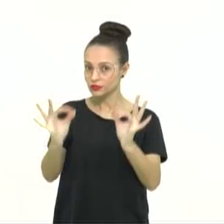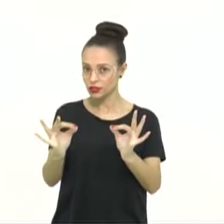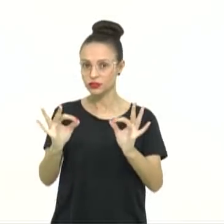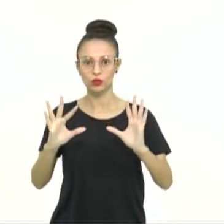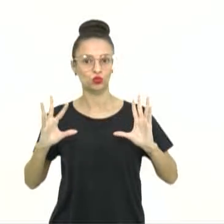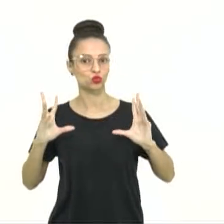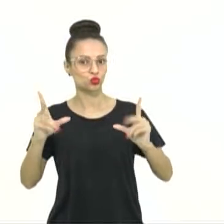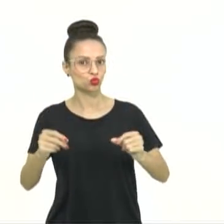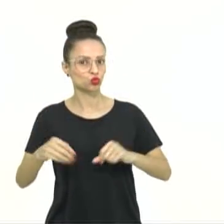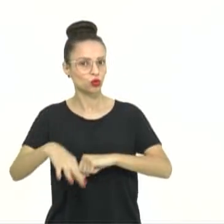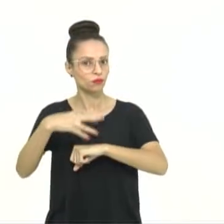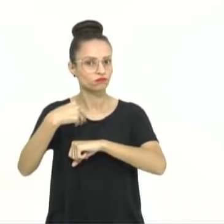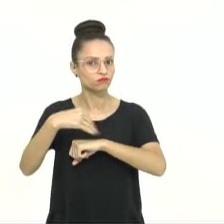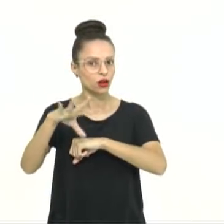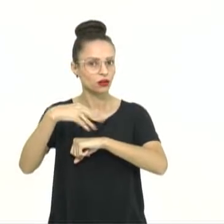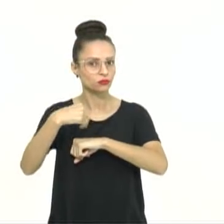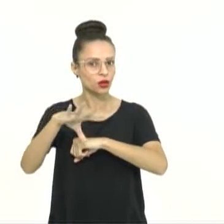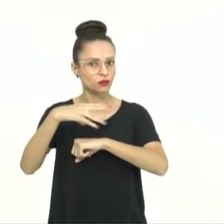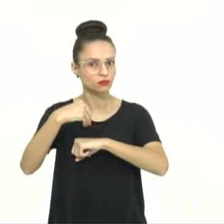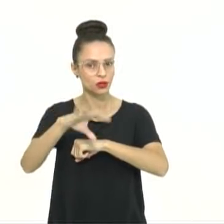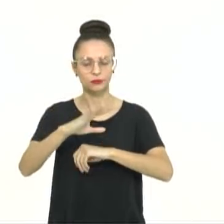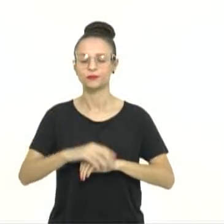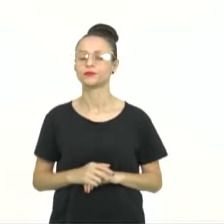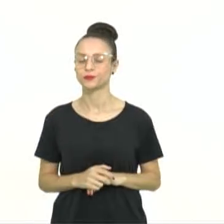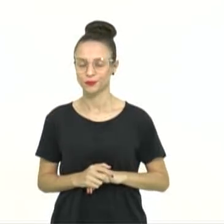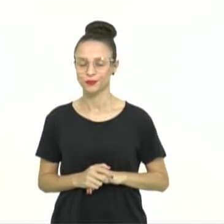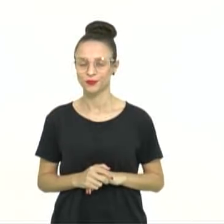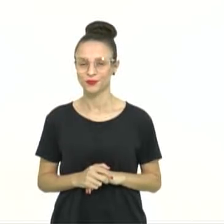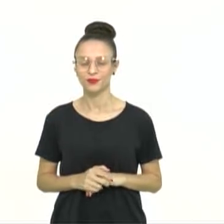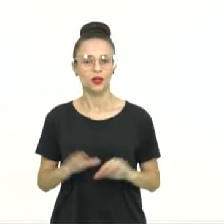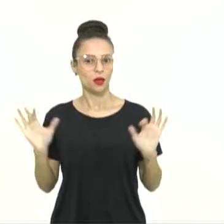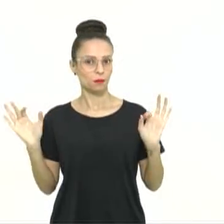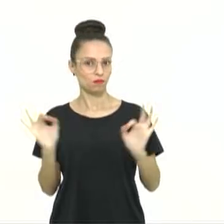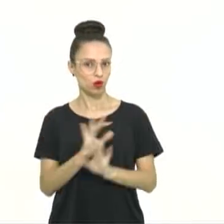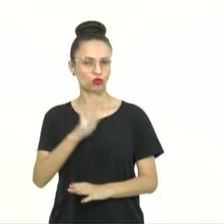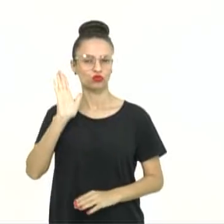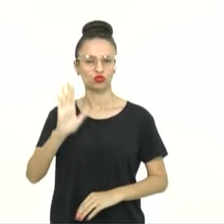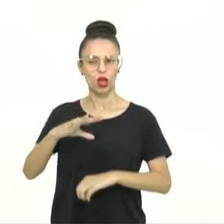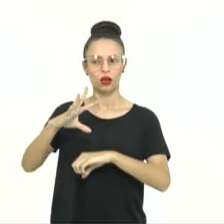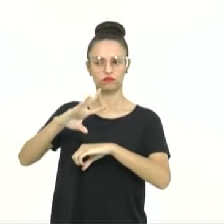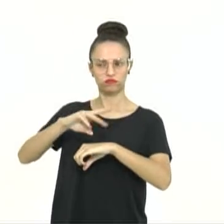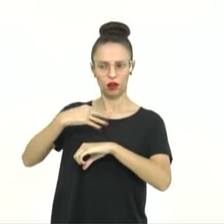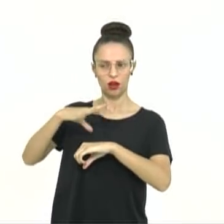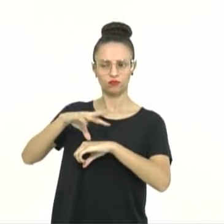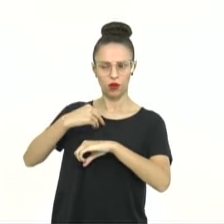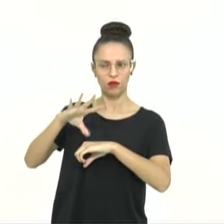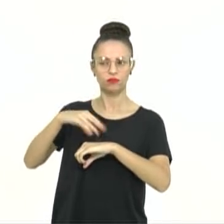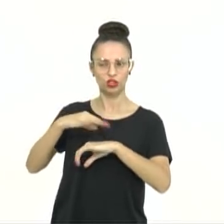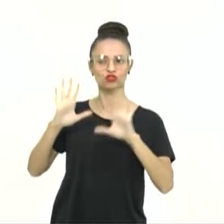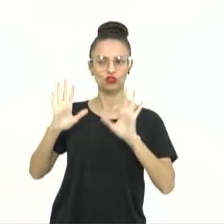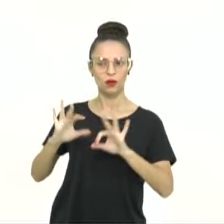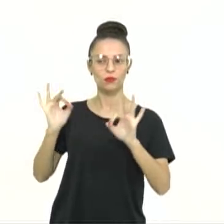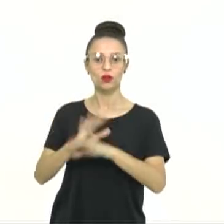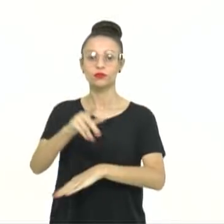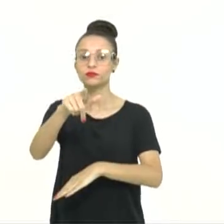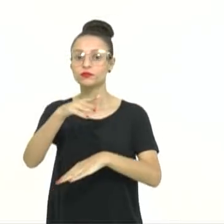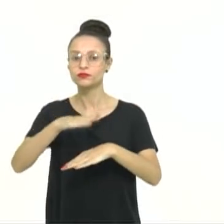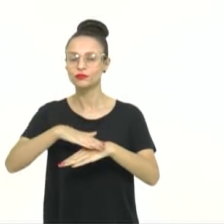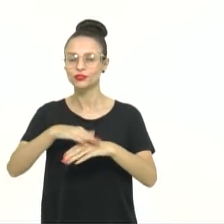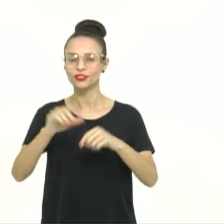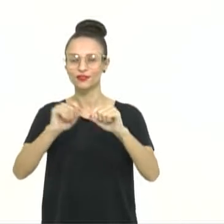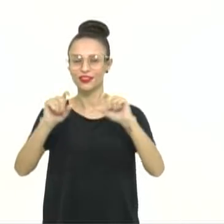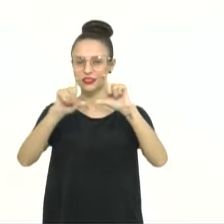em tudo que será orientado. De posse de todas as orientações, você produzirá com calma